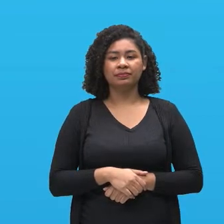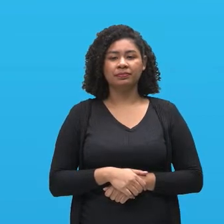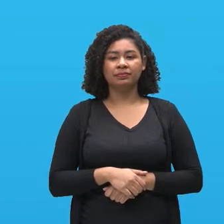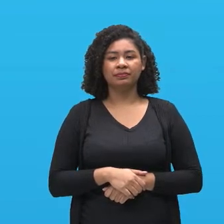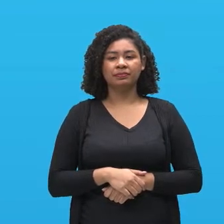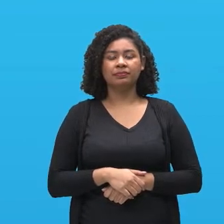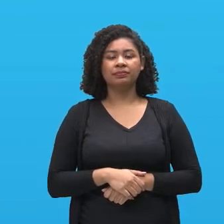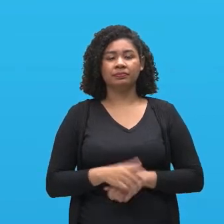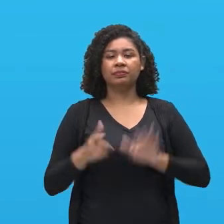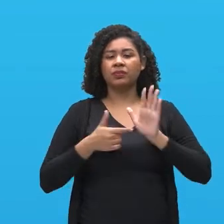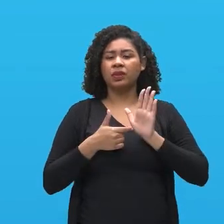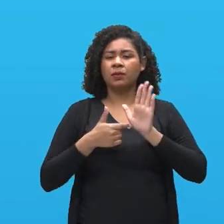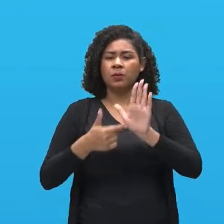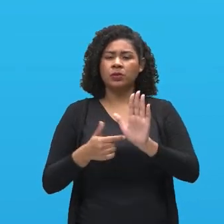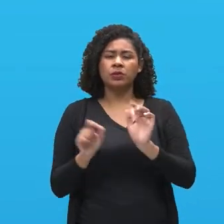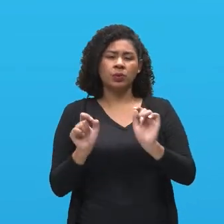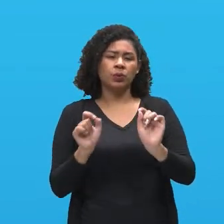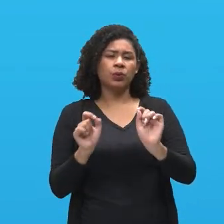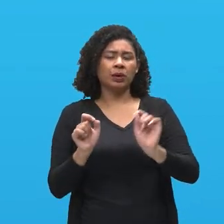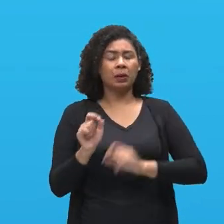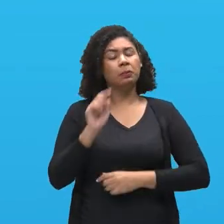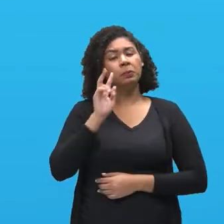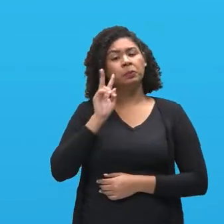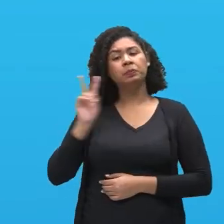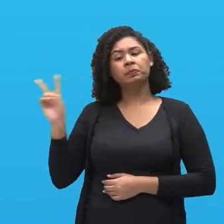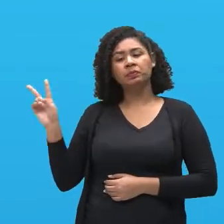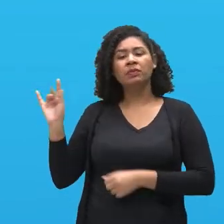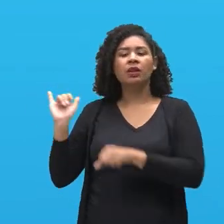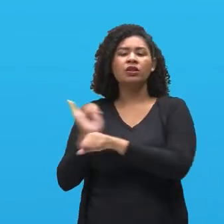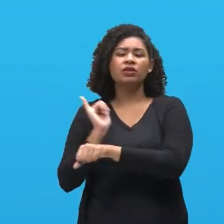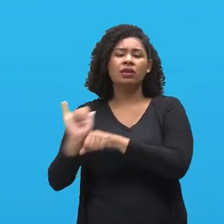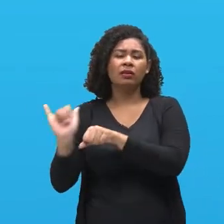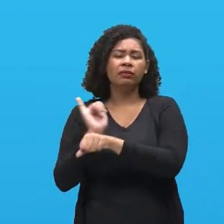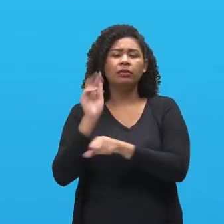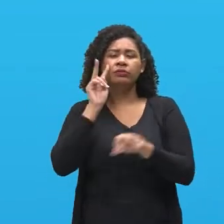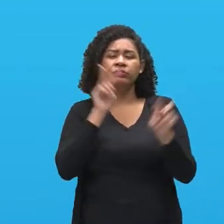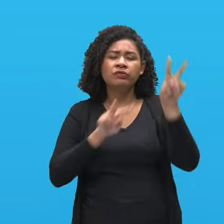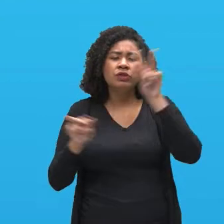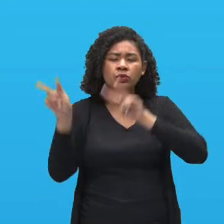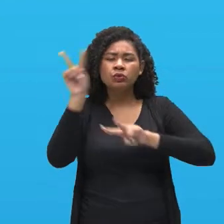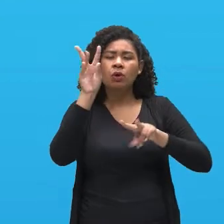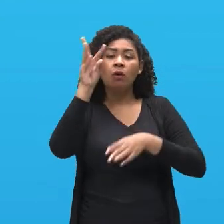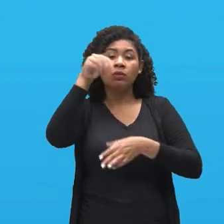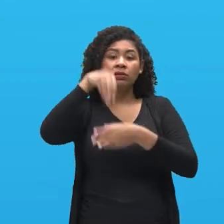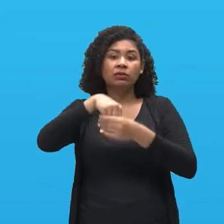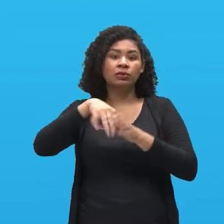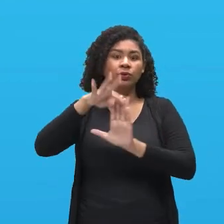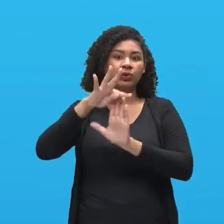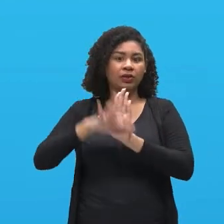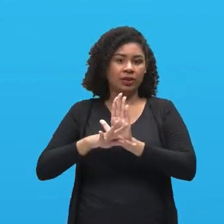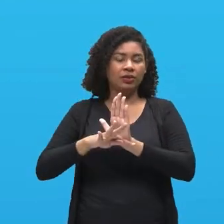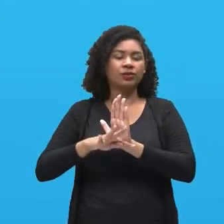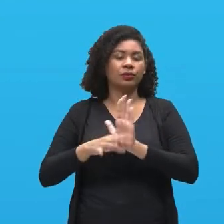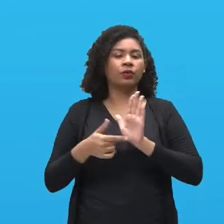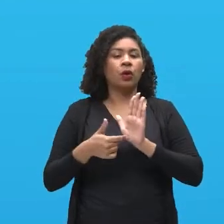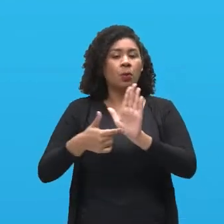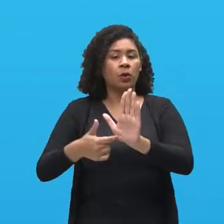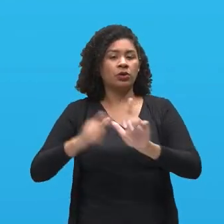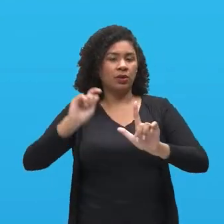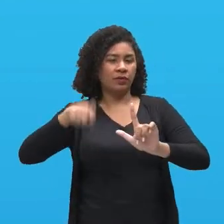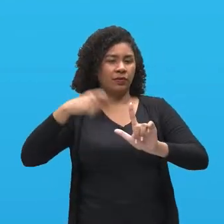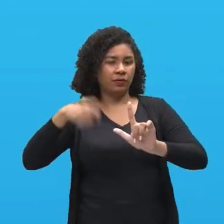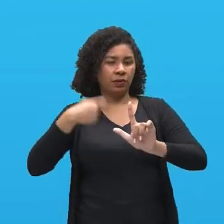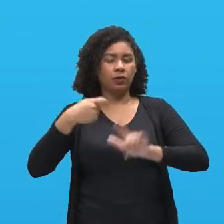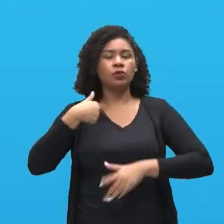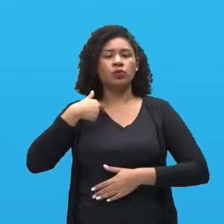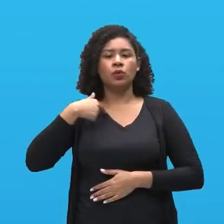umas marcas tipográficas, tá? Que são os recursos visuais que a gente tem no texto. Eu primeiro vou colocar o vídeo sem falar nada